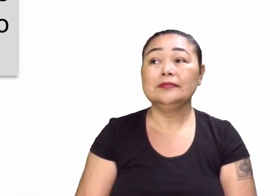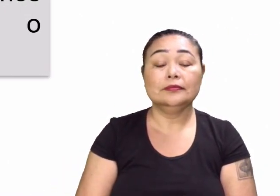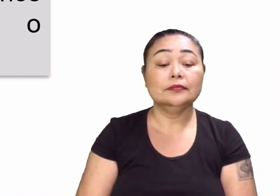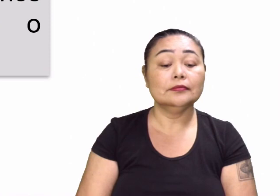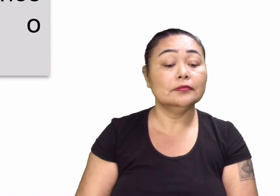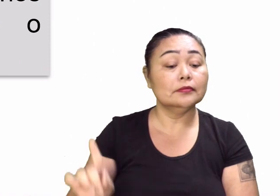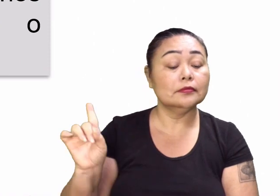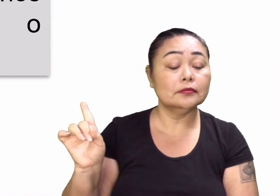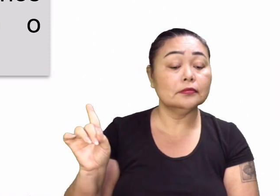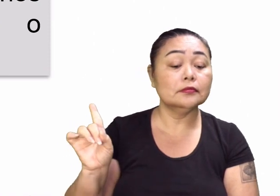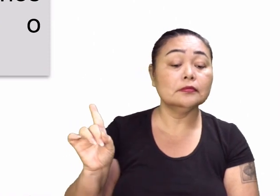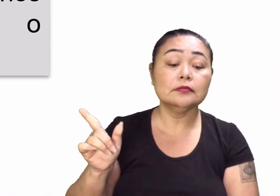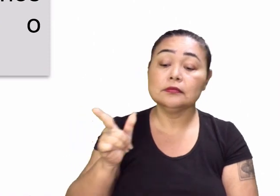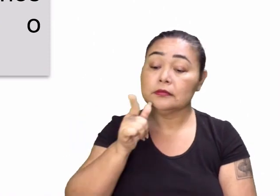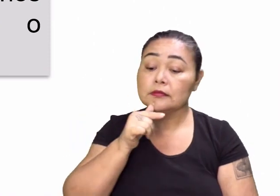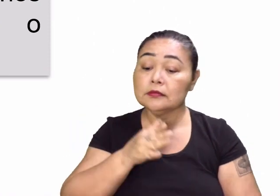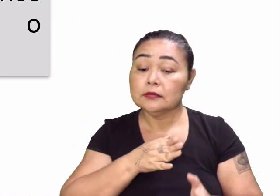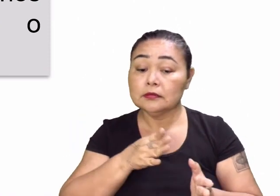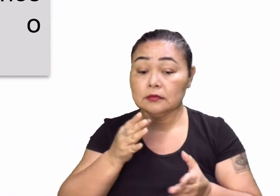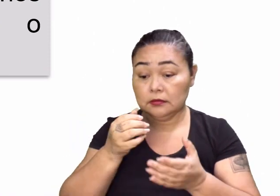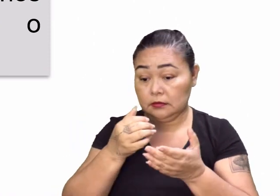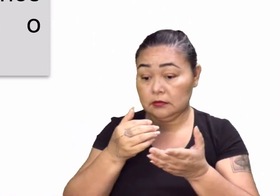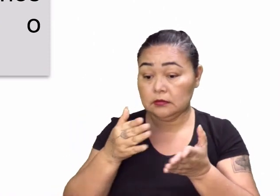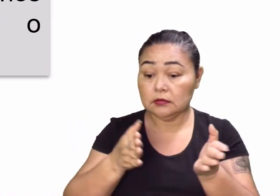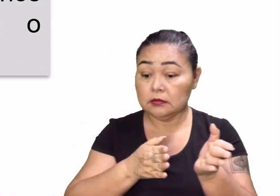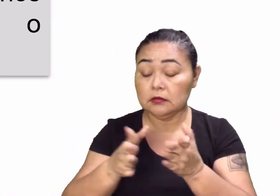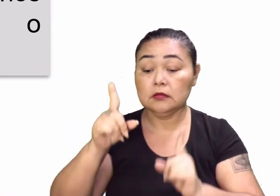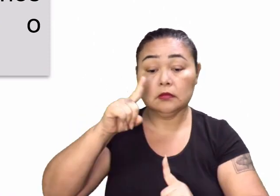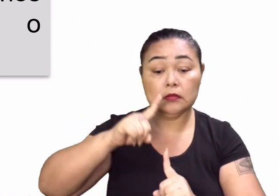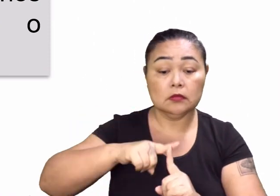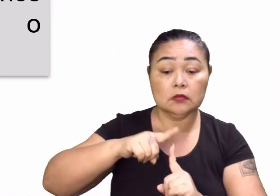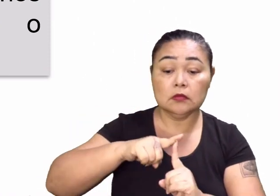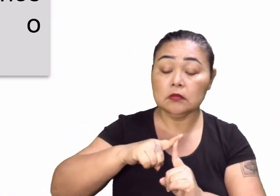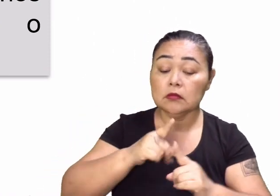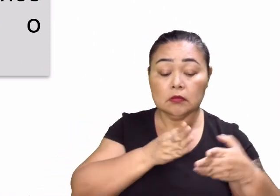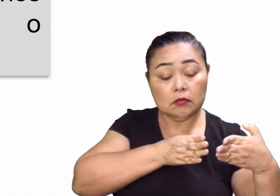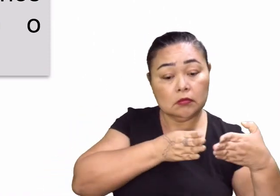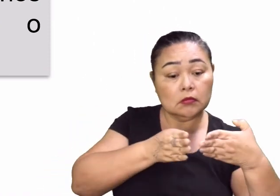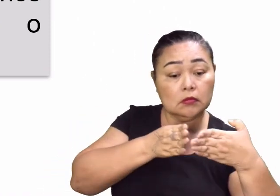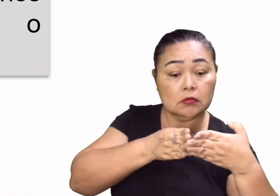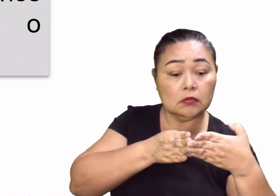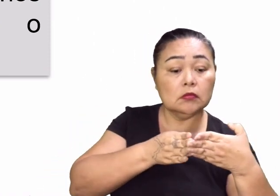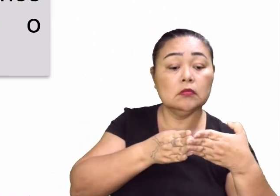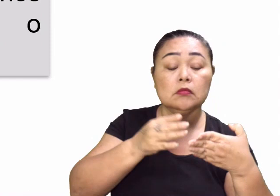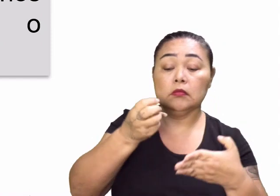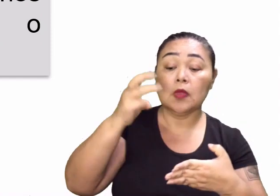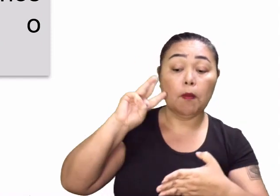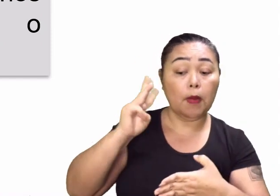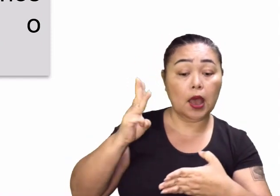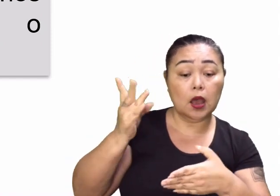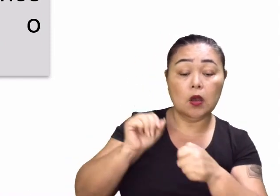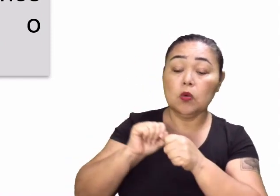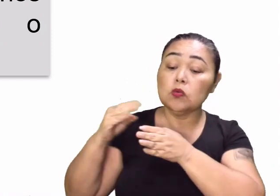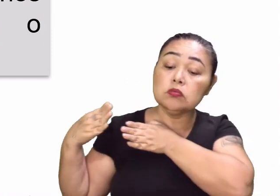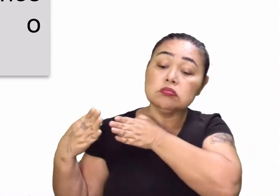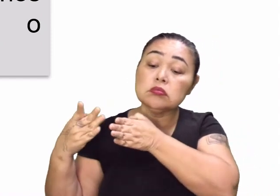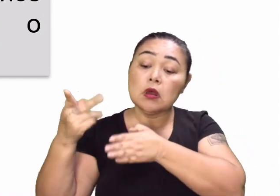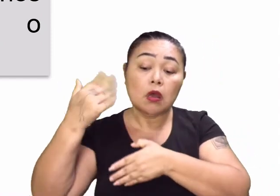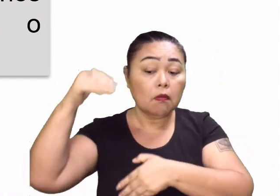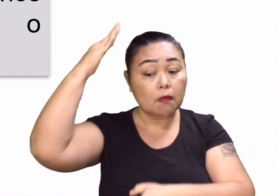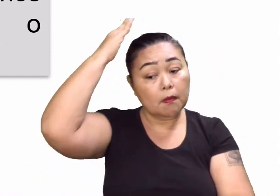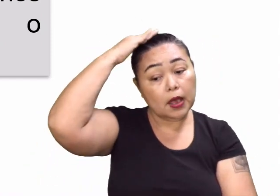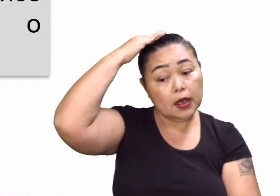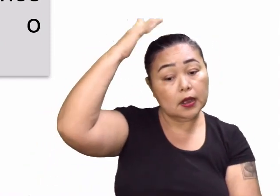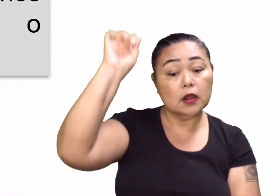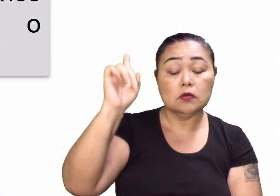Verdade. Vamos lá. Ele nasce, o Rio Tocantins, na confluência dos rios Maranhão e Paraná. Olha aí,